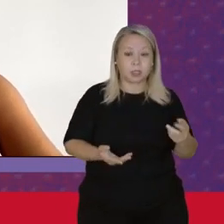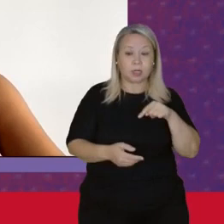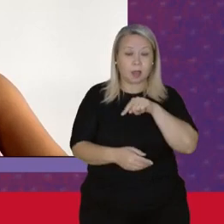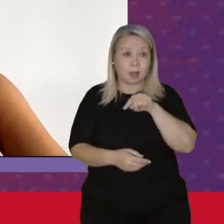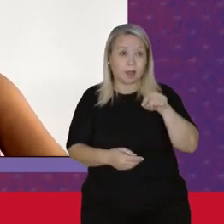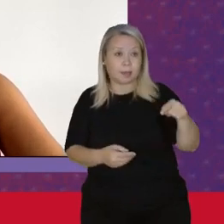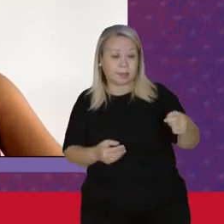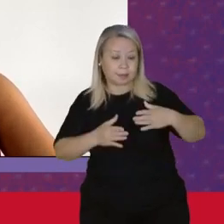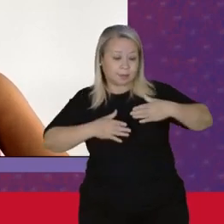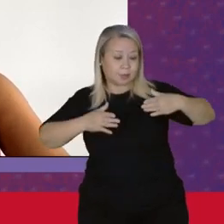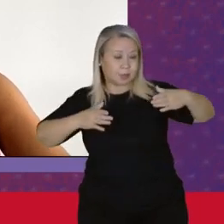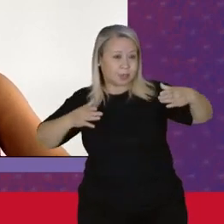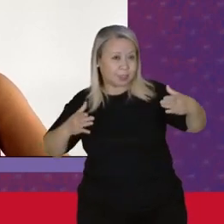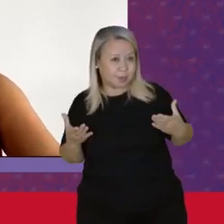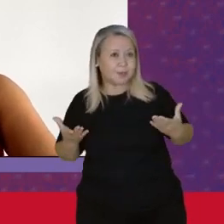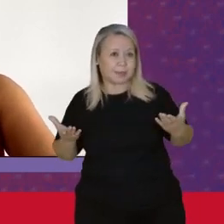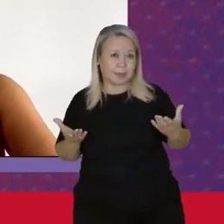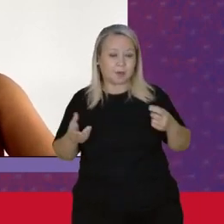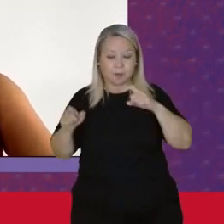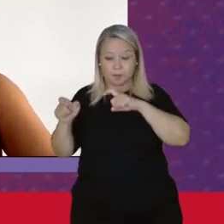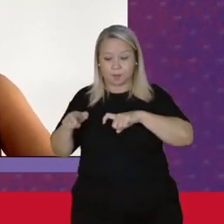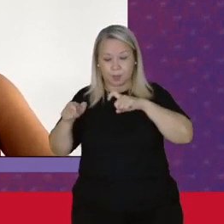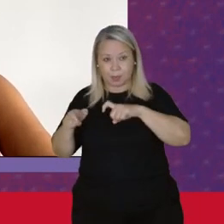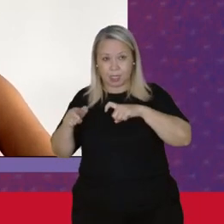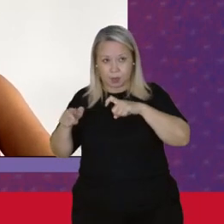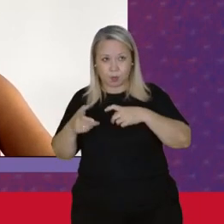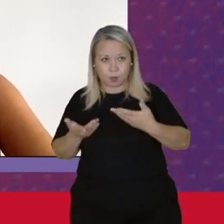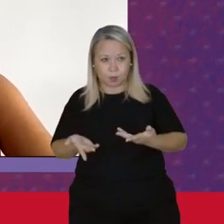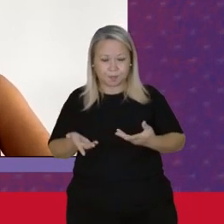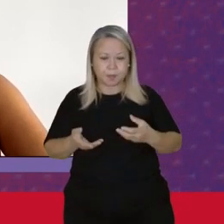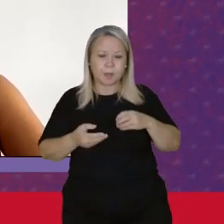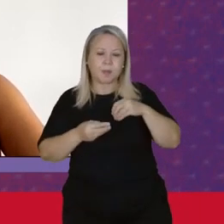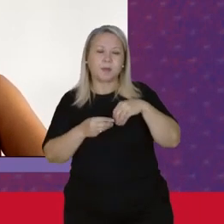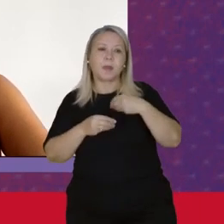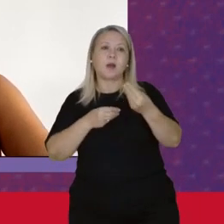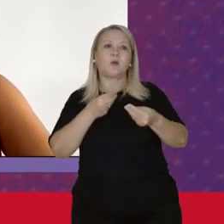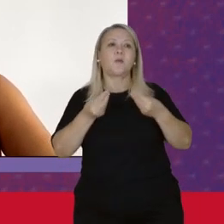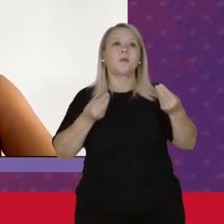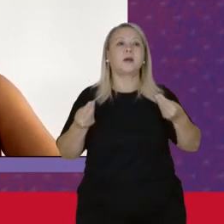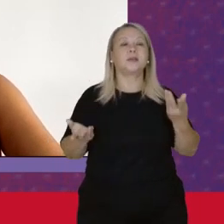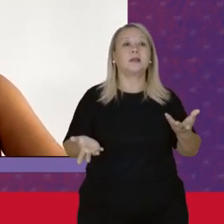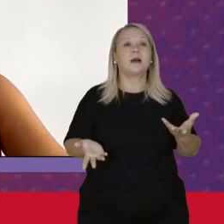dessa dimensão aí da agricultura, mais o de compartilhar da vida.